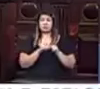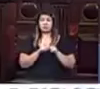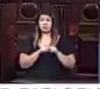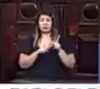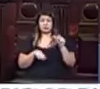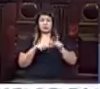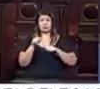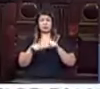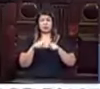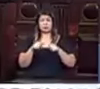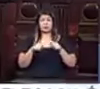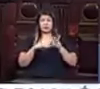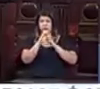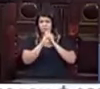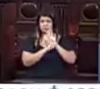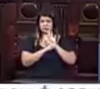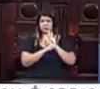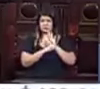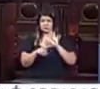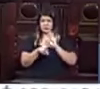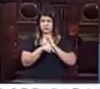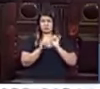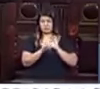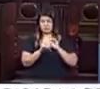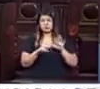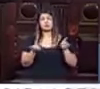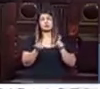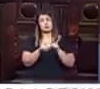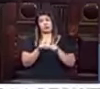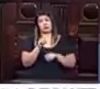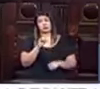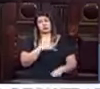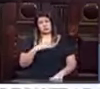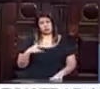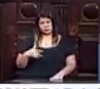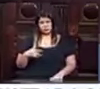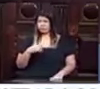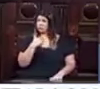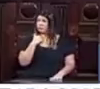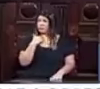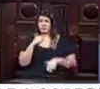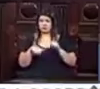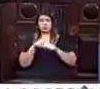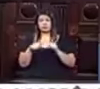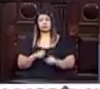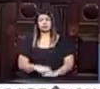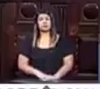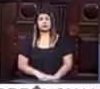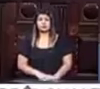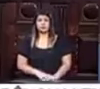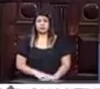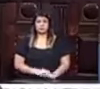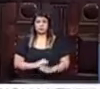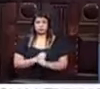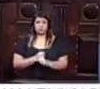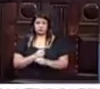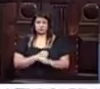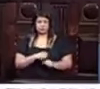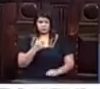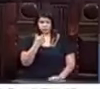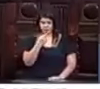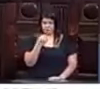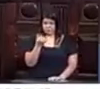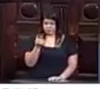alterar a obrigação constitucional da educação e da saúde, como esse governo fez em 2016, não investiu o mínimo na